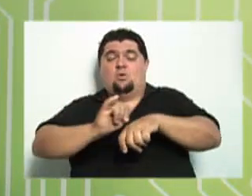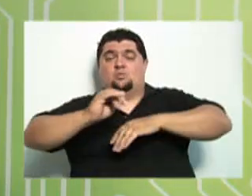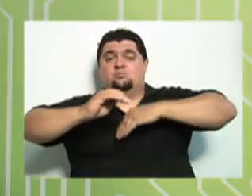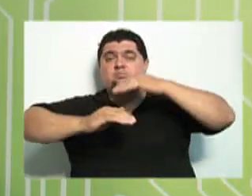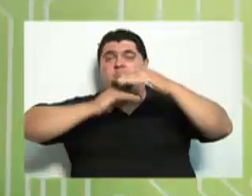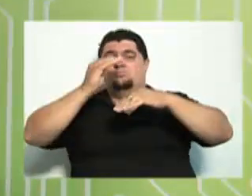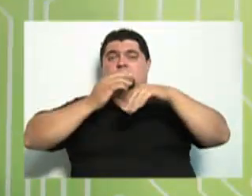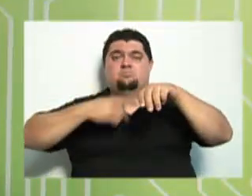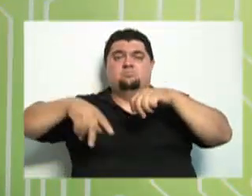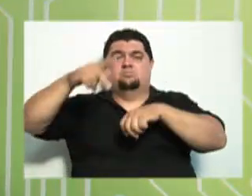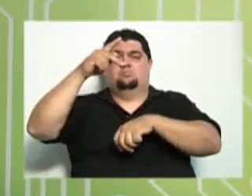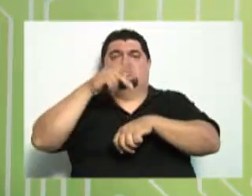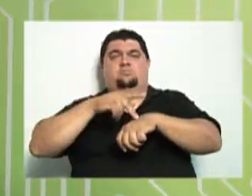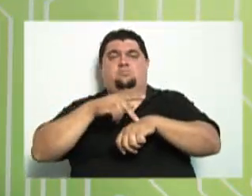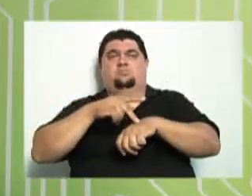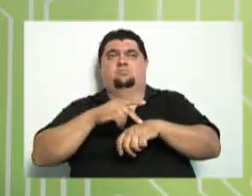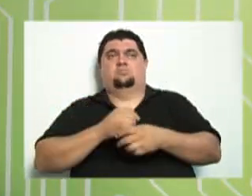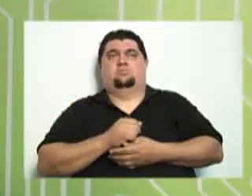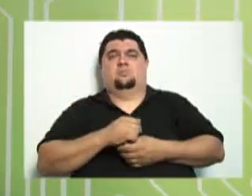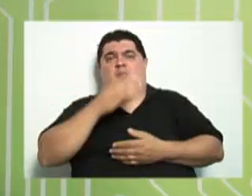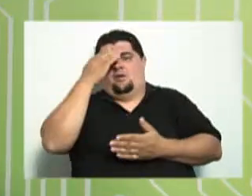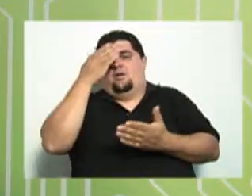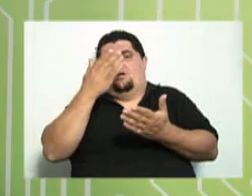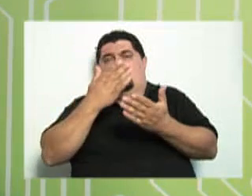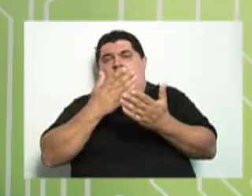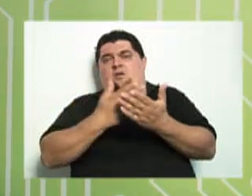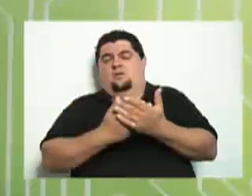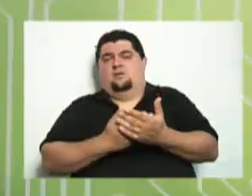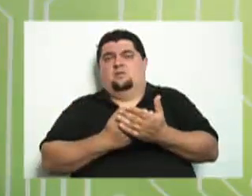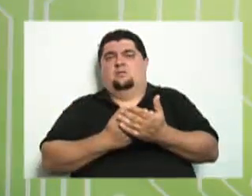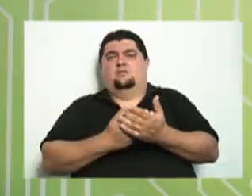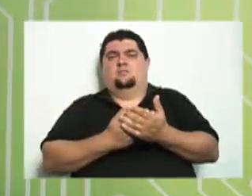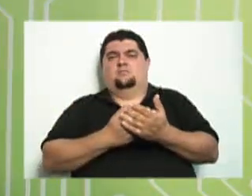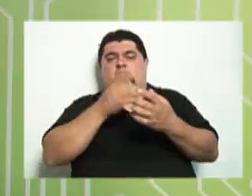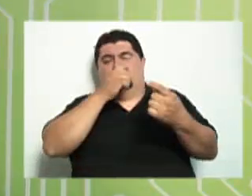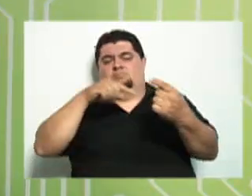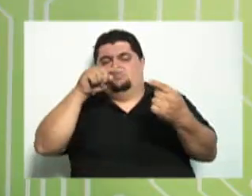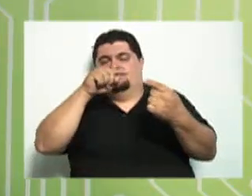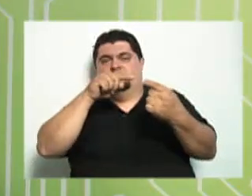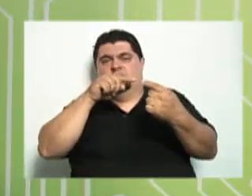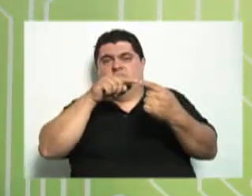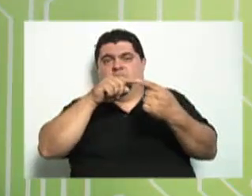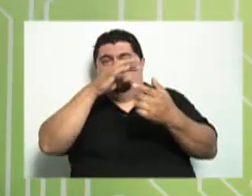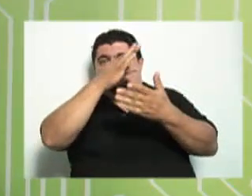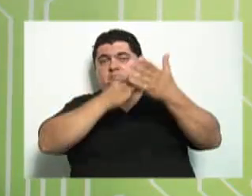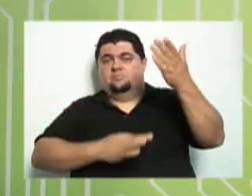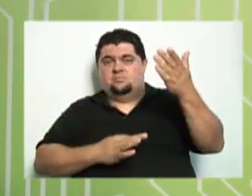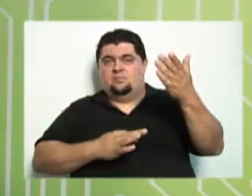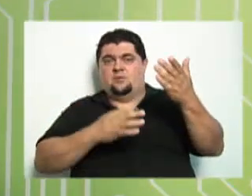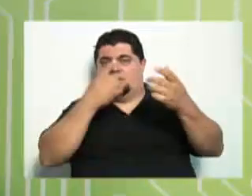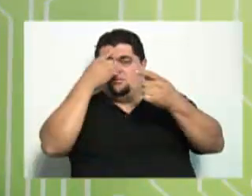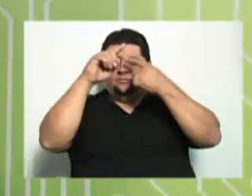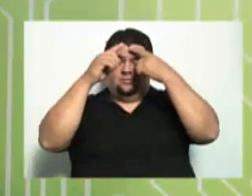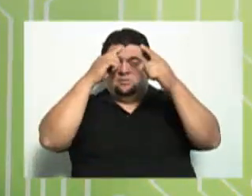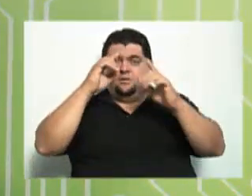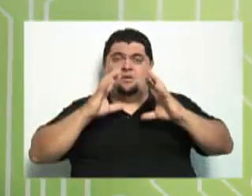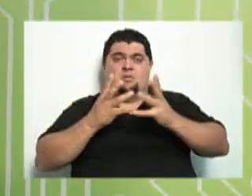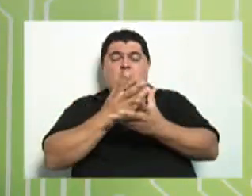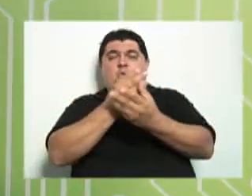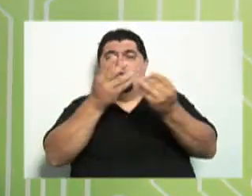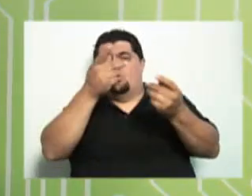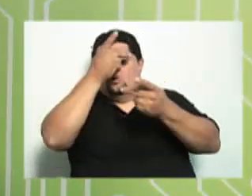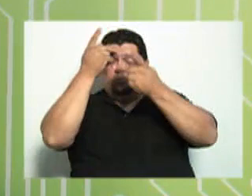desenvolvimento nacional. Acredito que isso seja muito o foco, não só desse texto, mas da ideia que muitos economistas